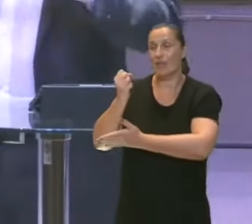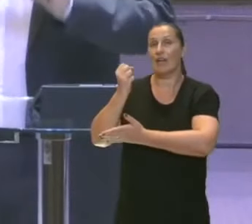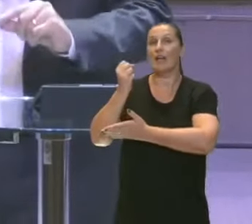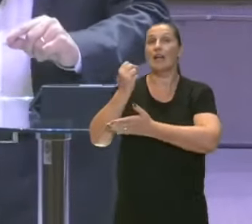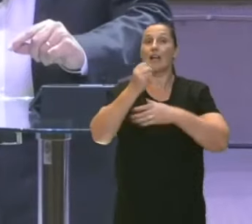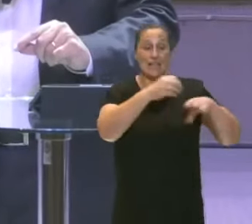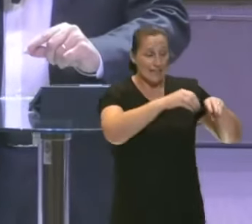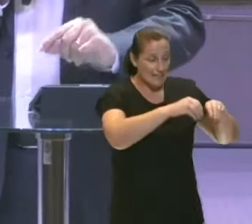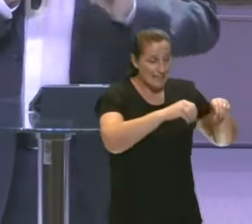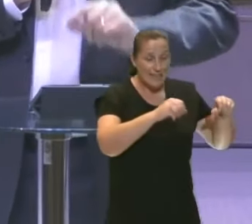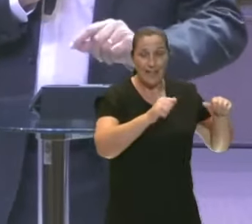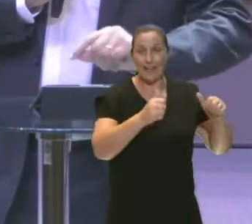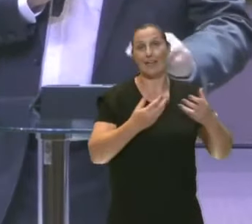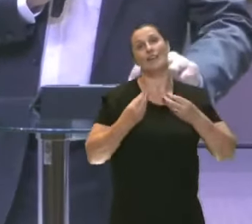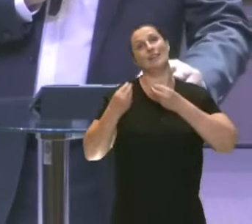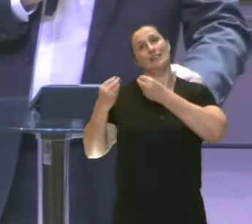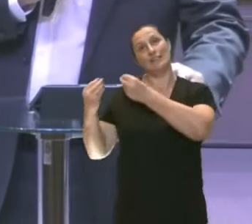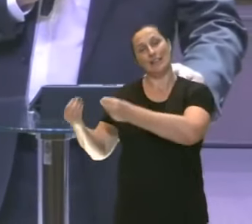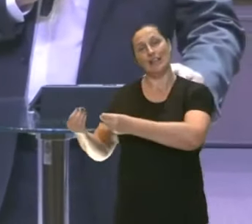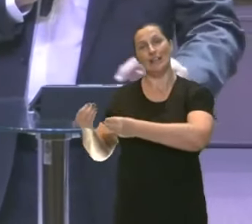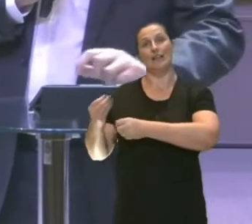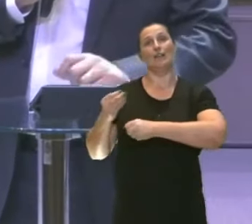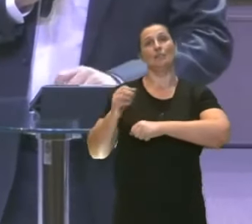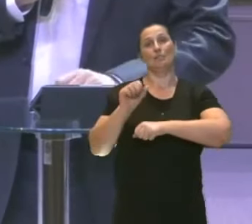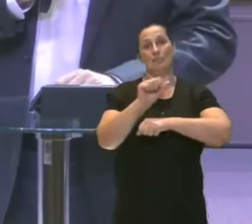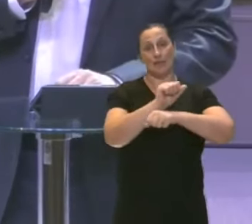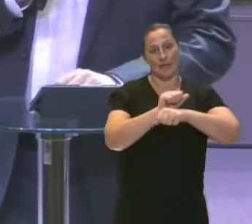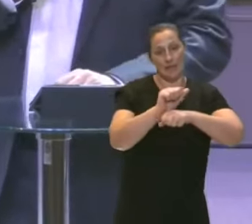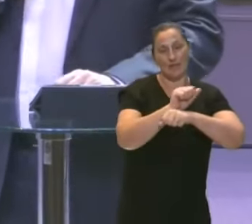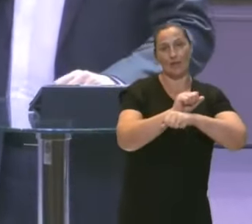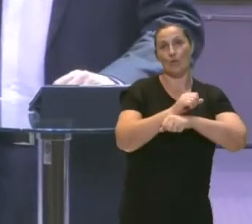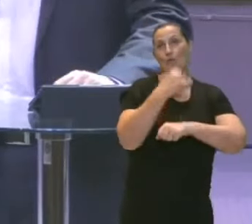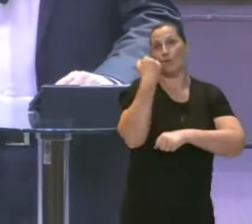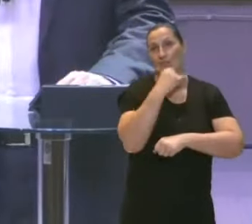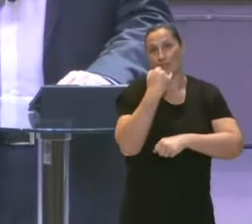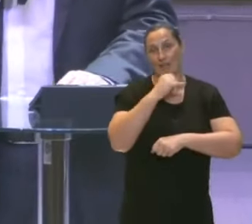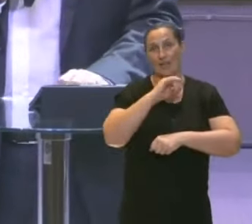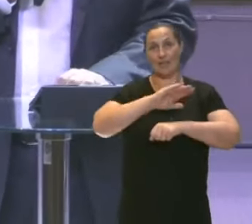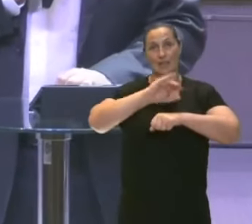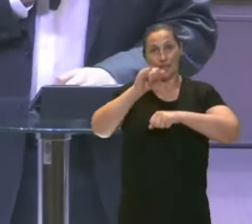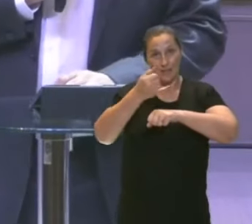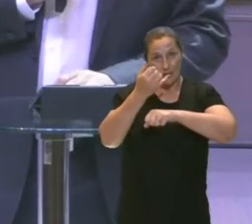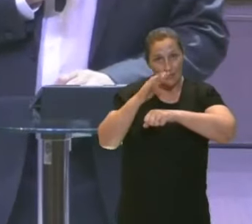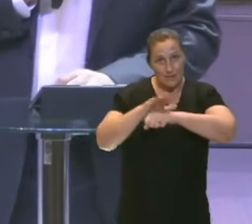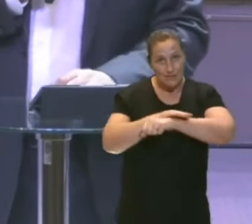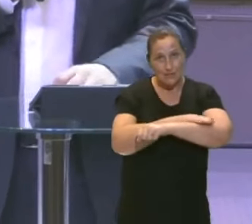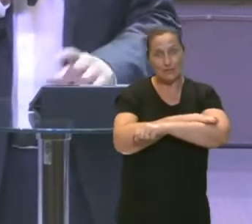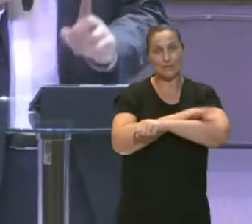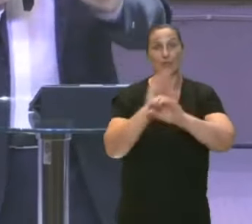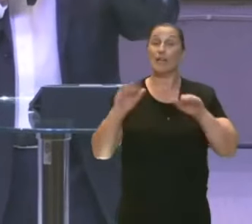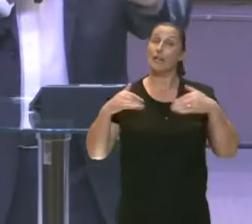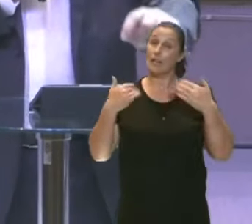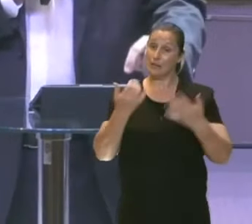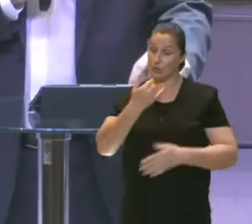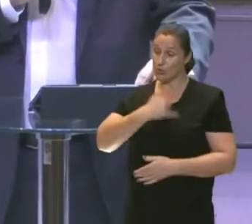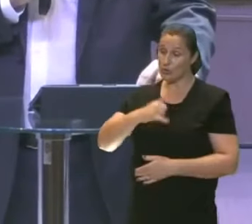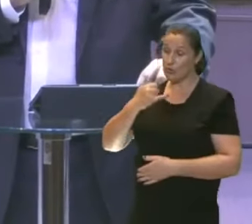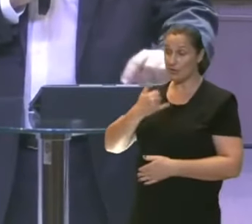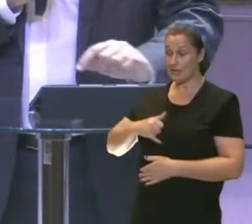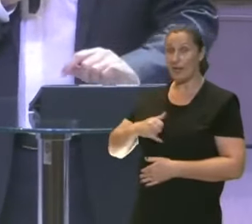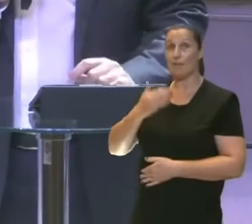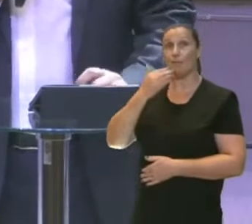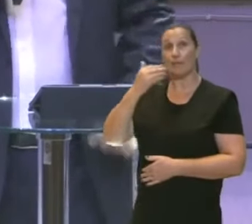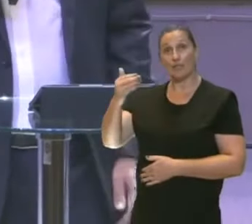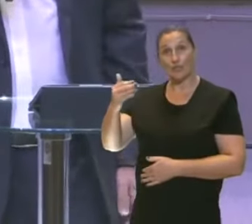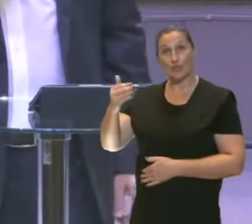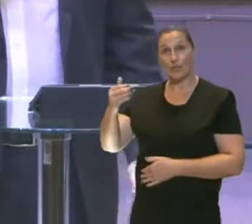terra que ele jurou dar a Abraão, a Isaque e a Jacó. Então José pediu à sua gente que fizesse um